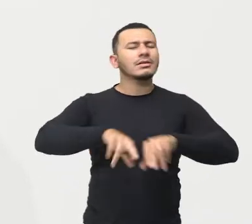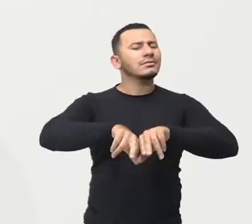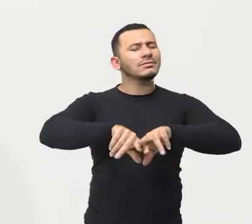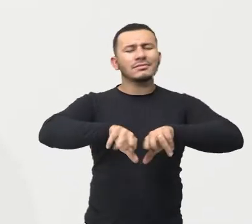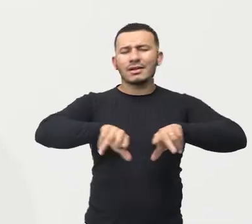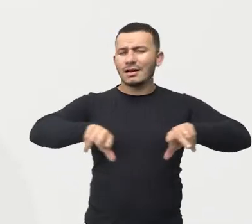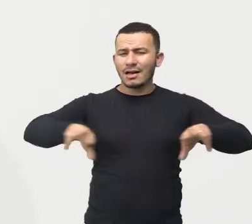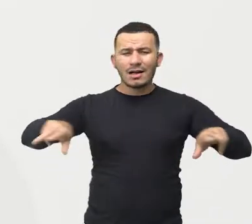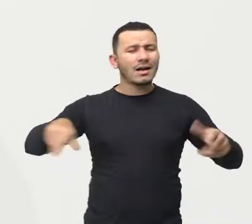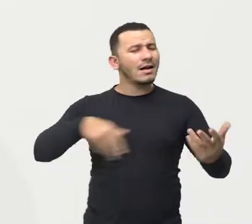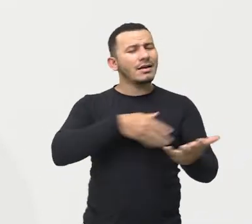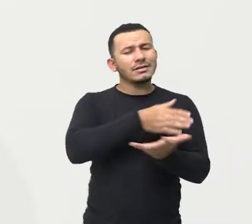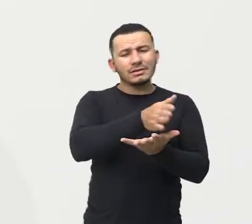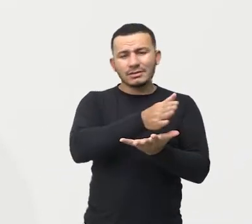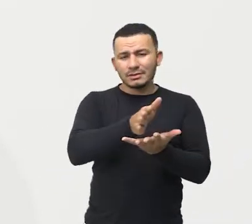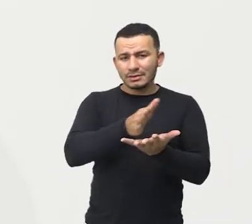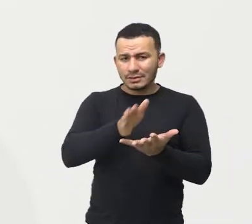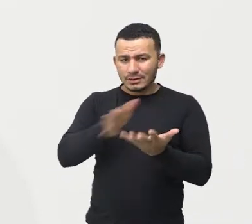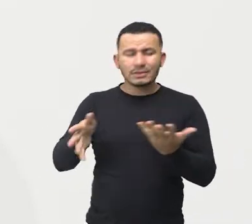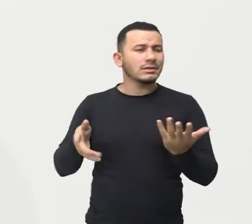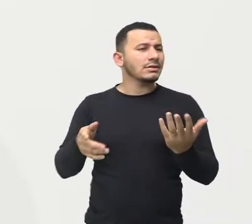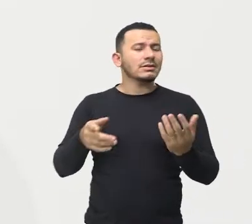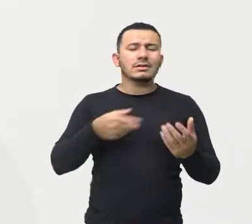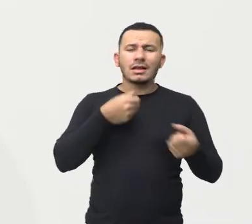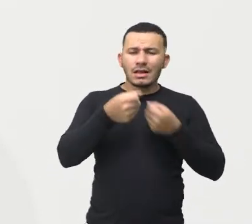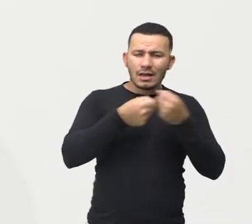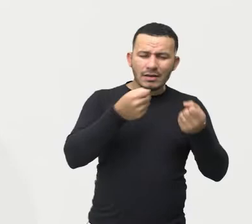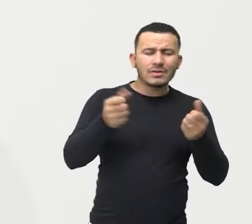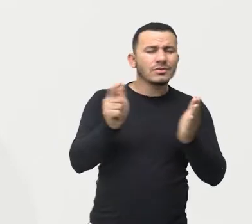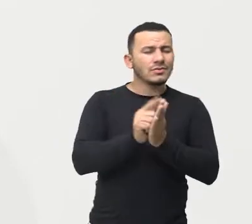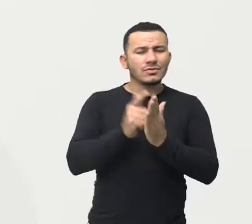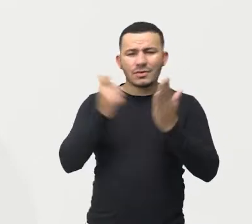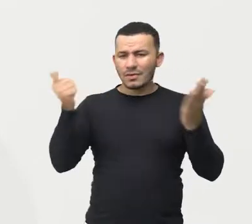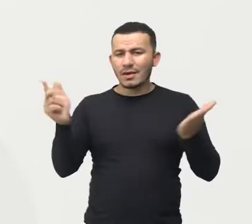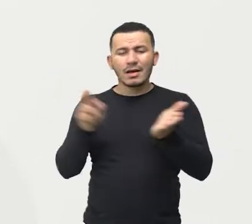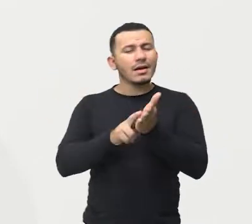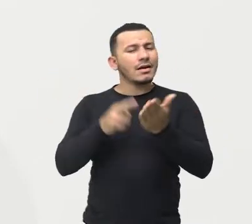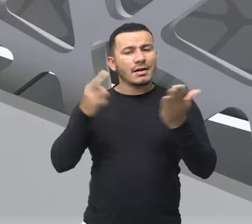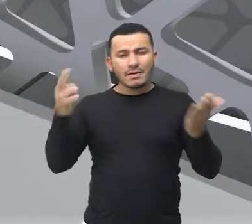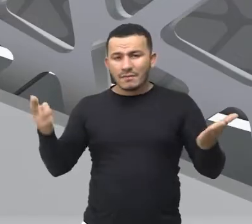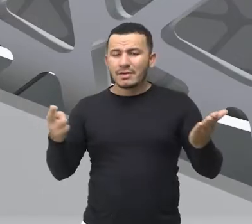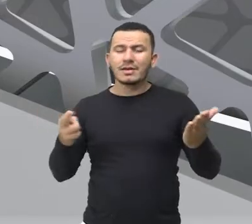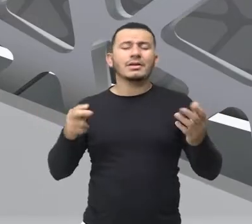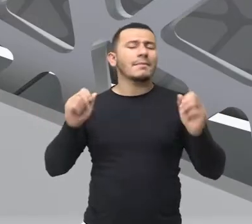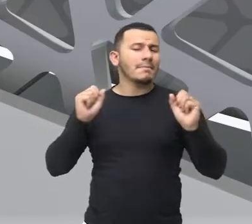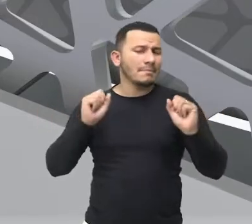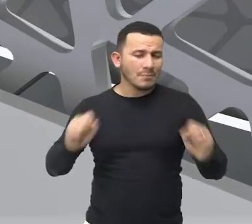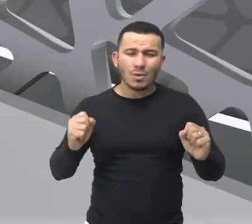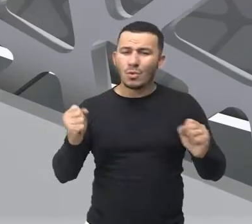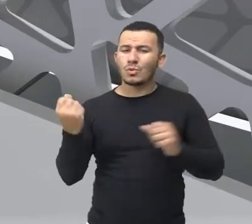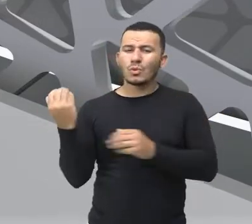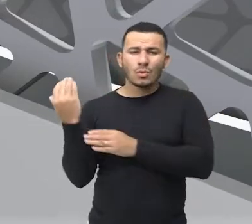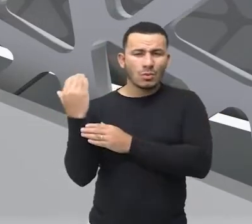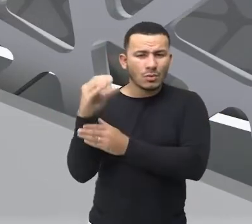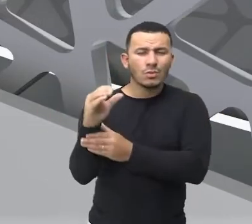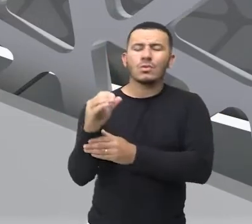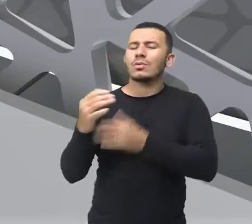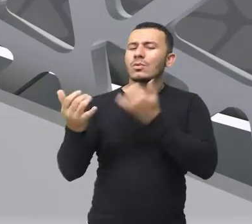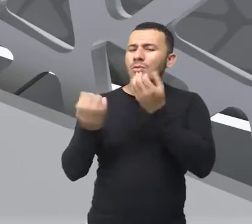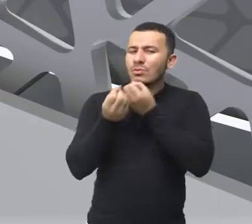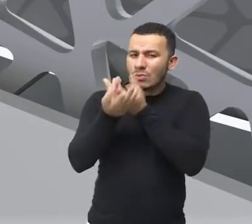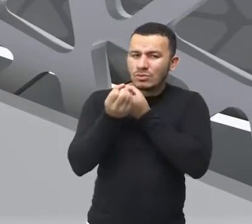diversos veículos, certo? De imprensa, jornais, revistas que podem publicar diversas